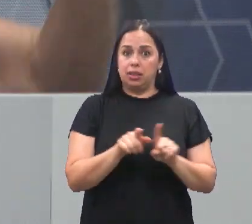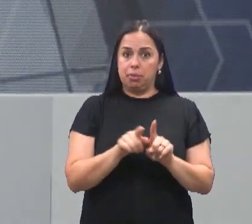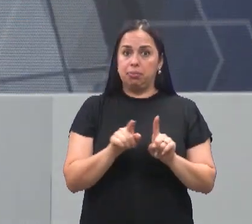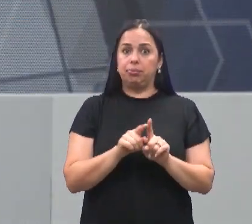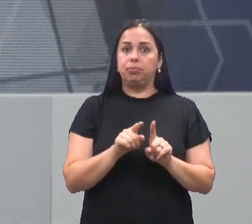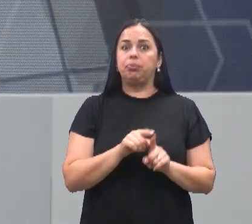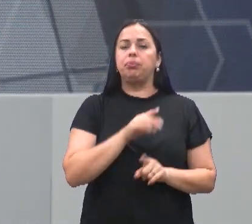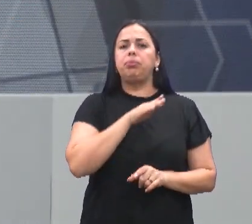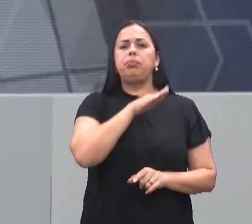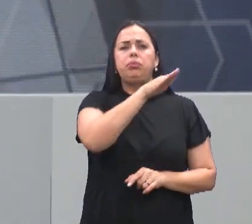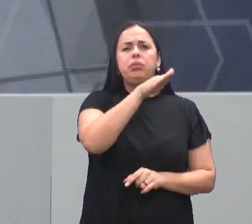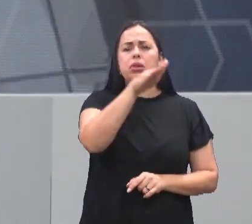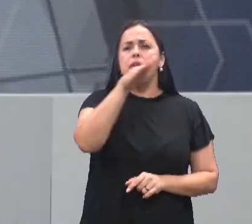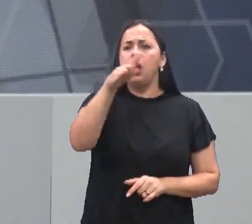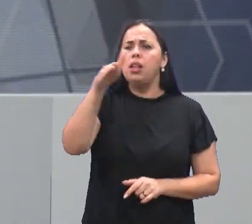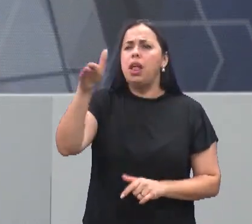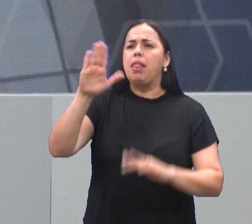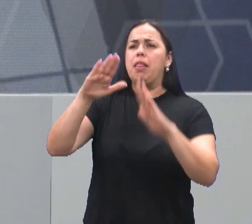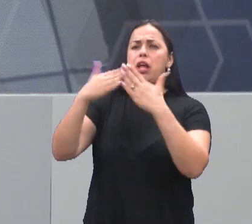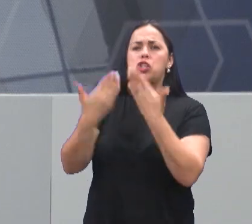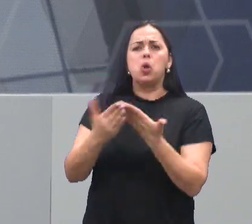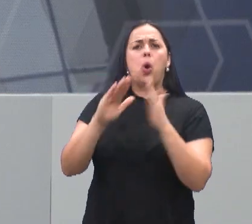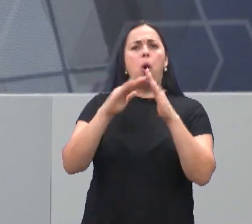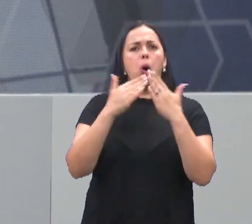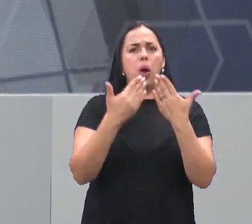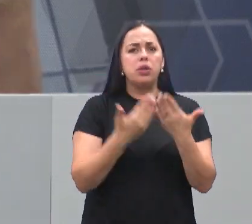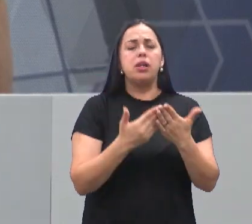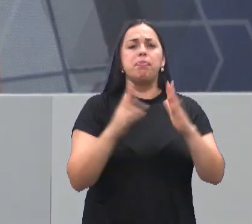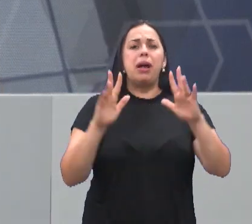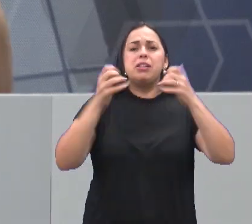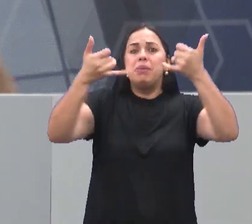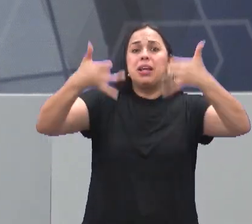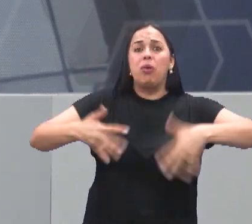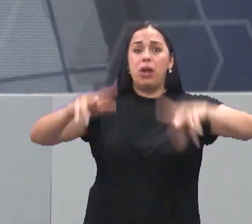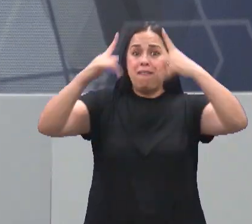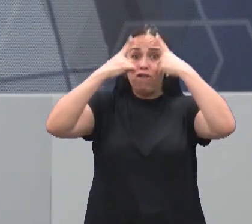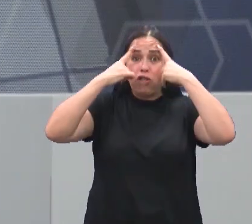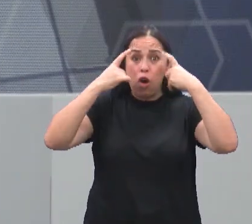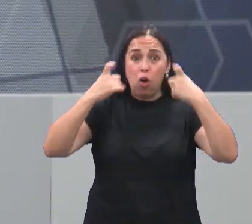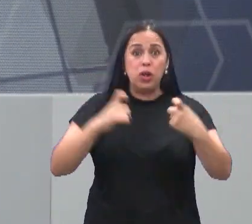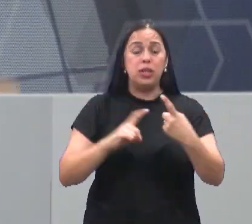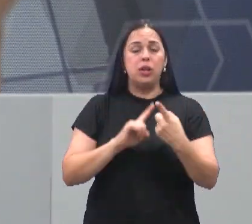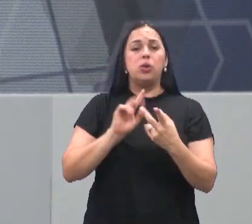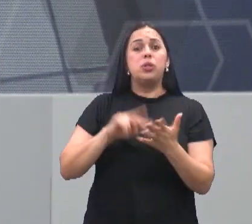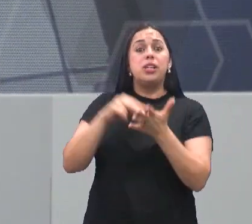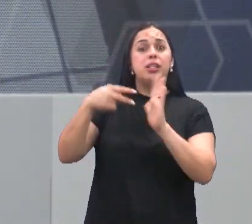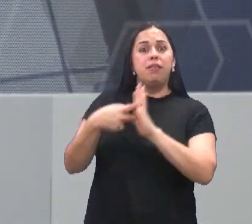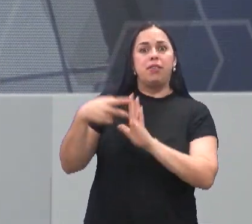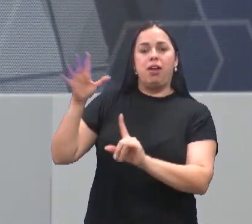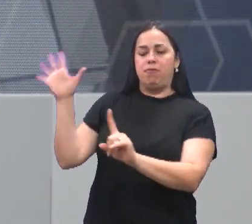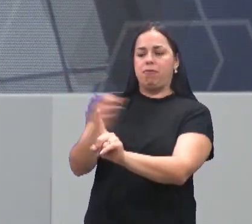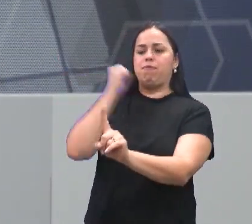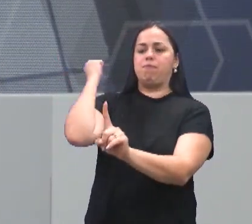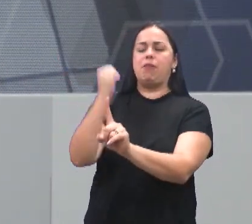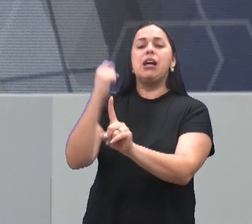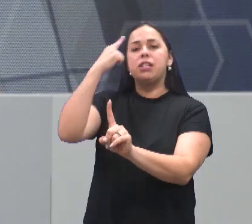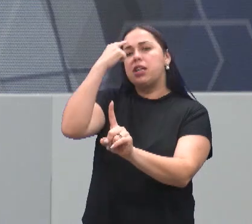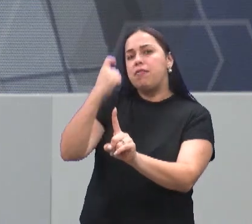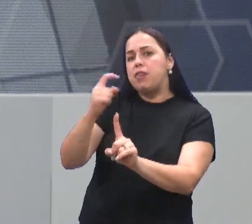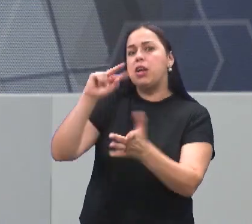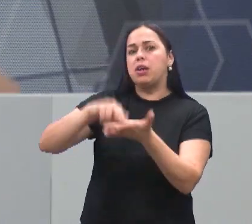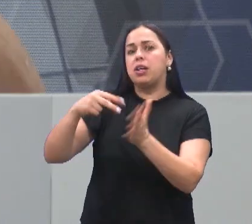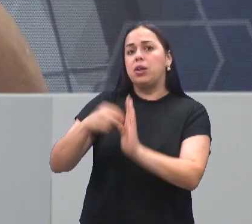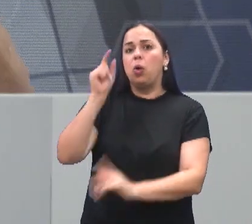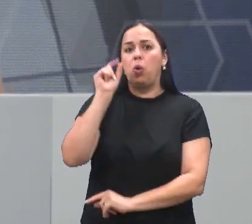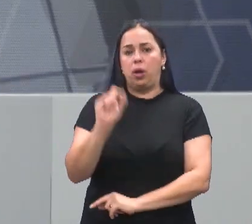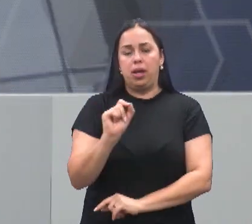várias escolas para falar do que é violência, do que é feminicídio. E o nosso projeto, gente, ele